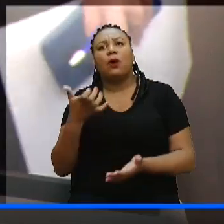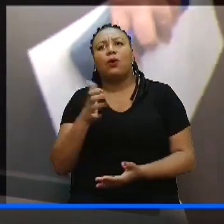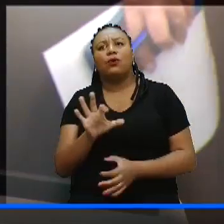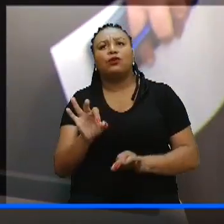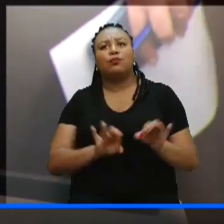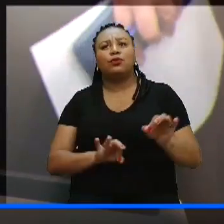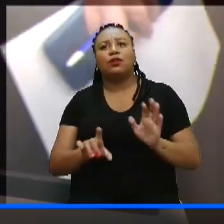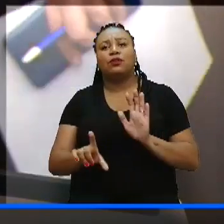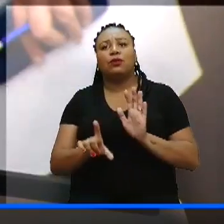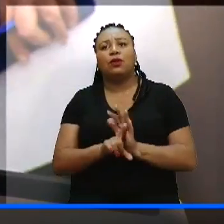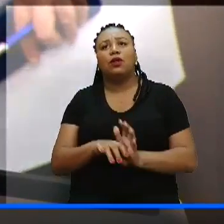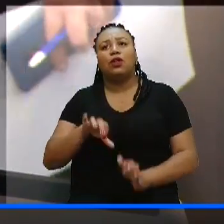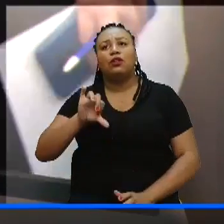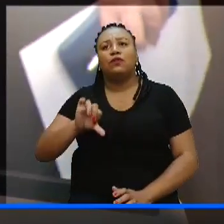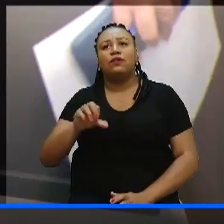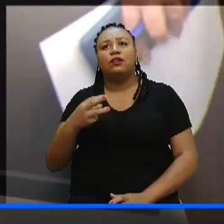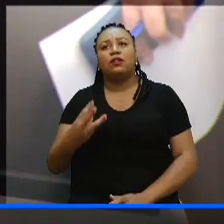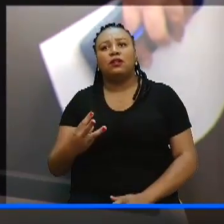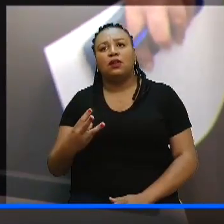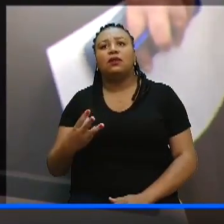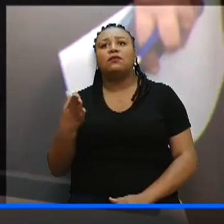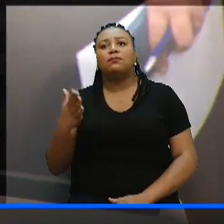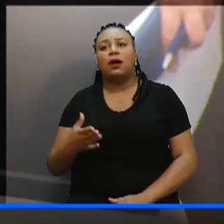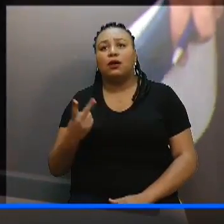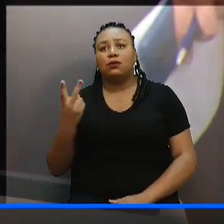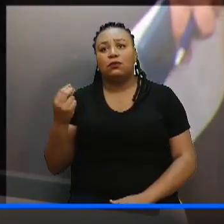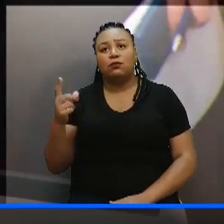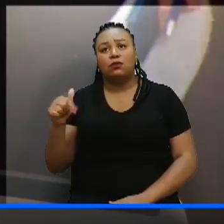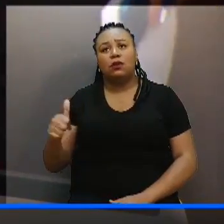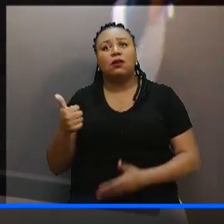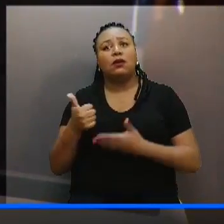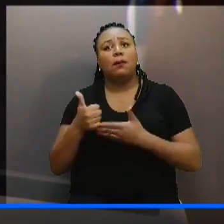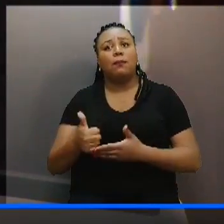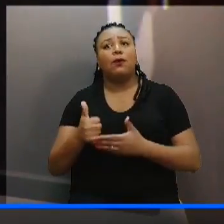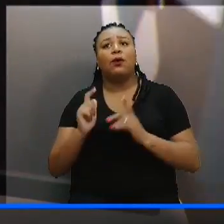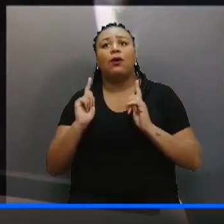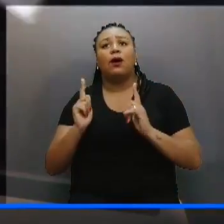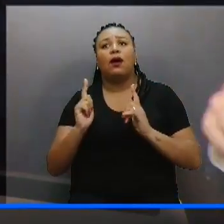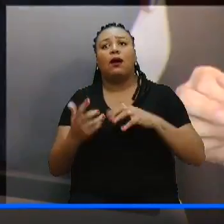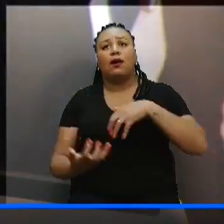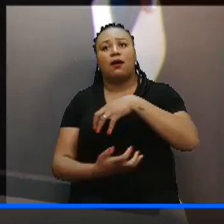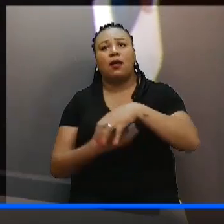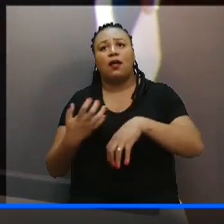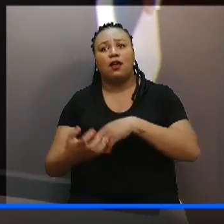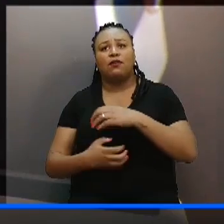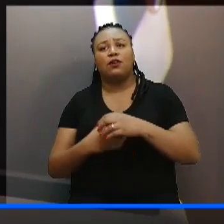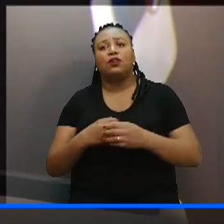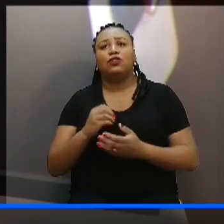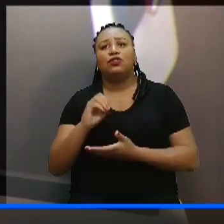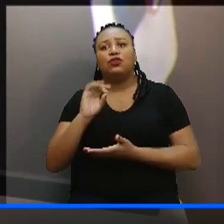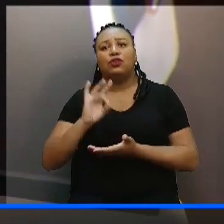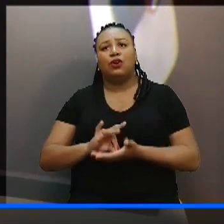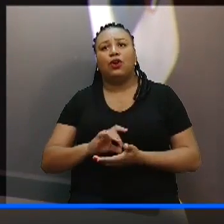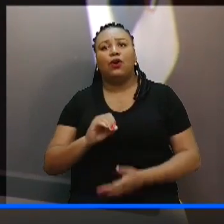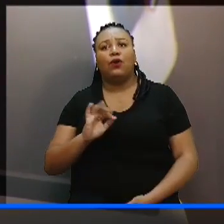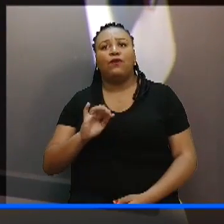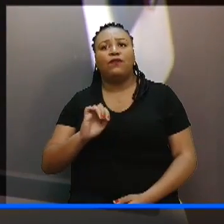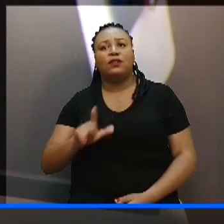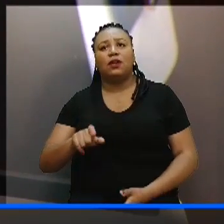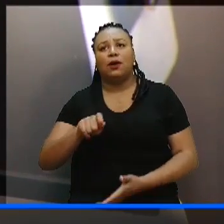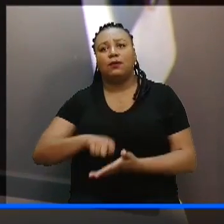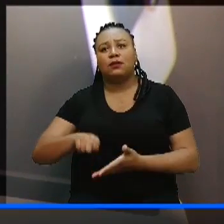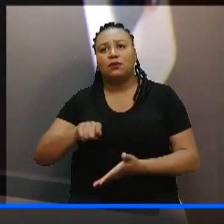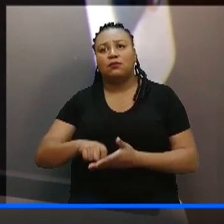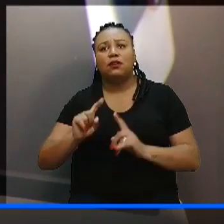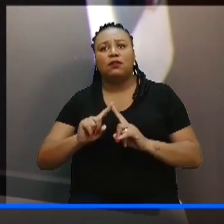de lei número 93 2017 e de apoio à greve ao pleito dos oficiais escreventes servidores do quadro